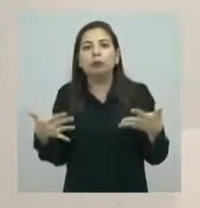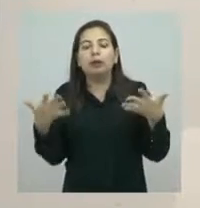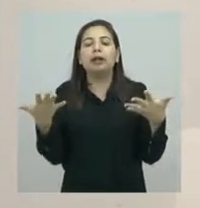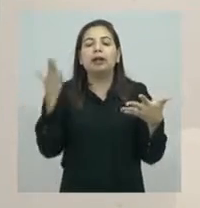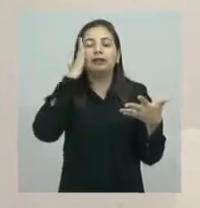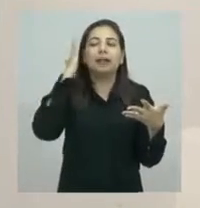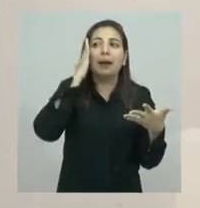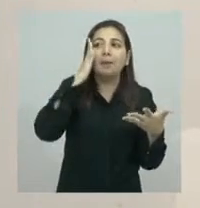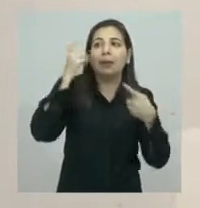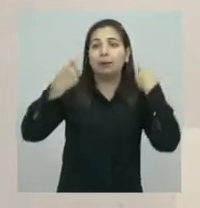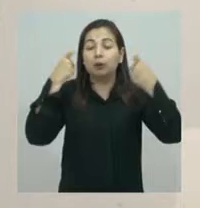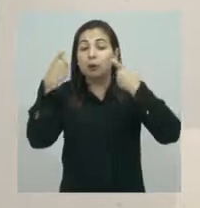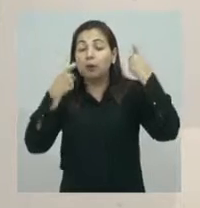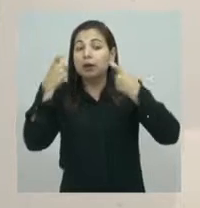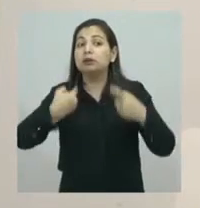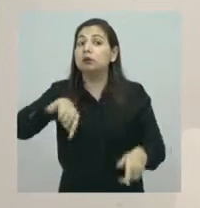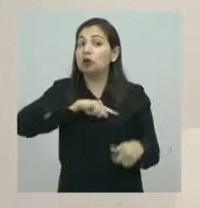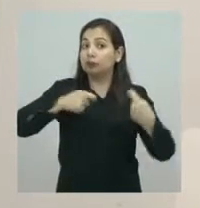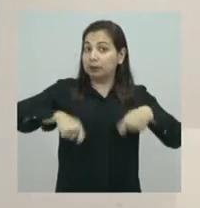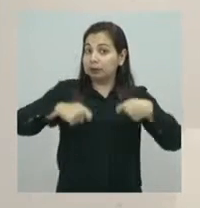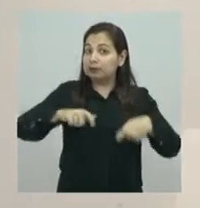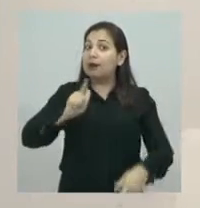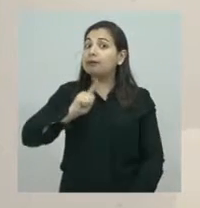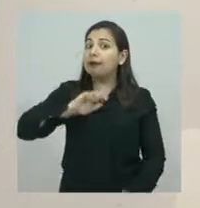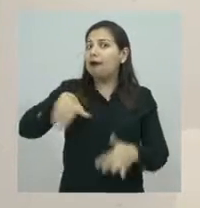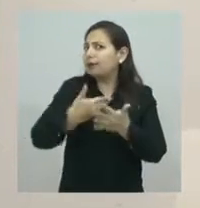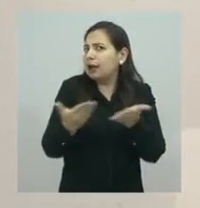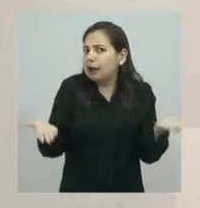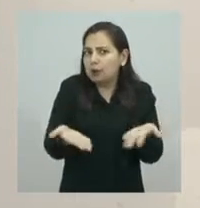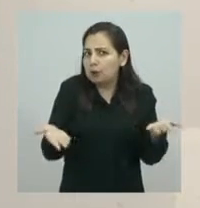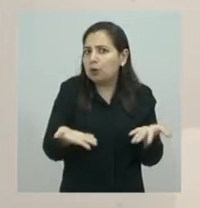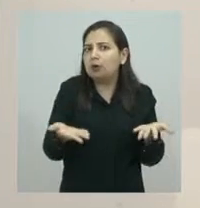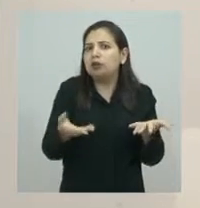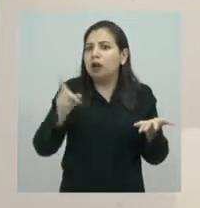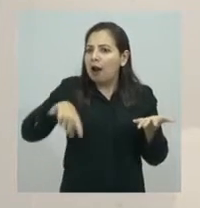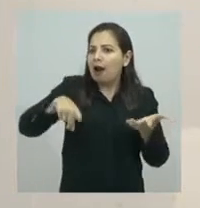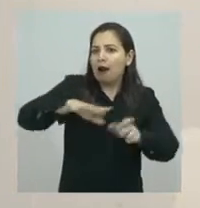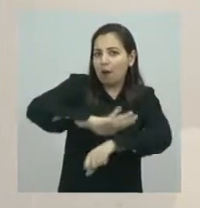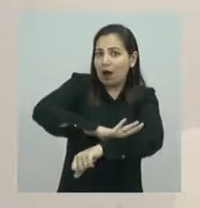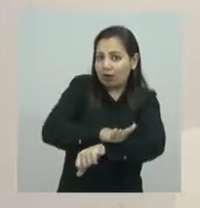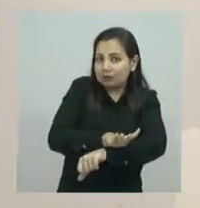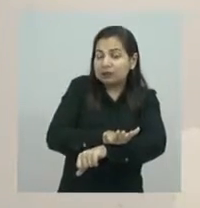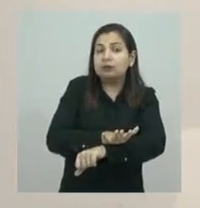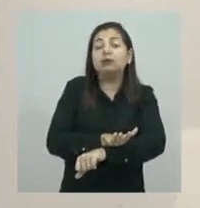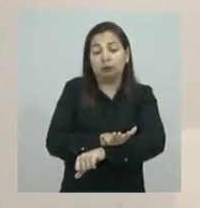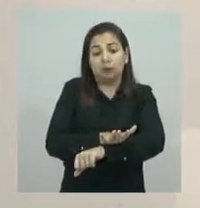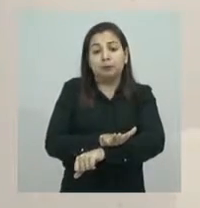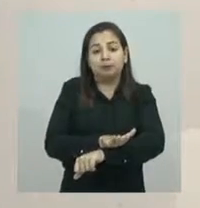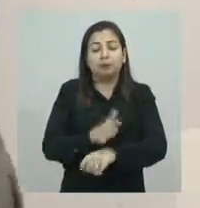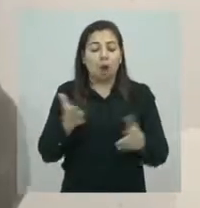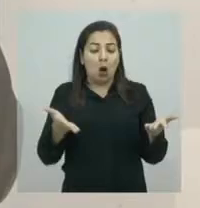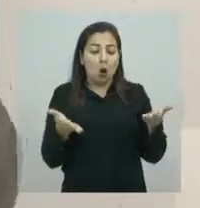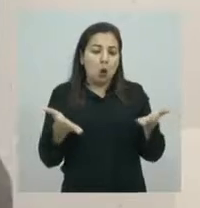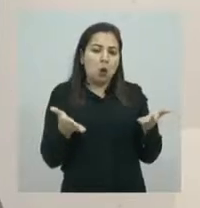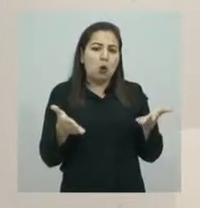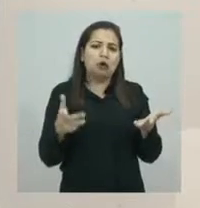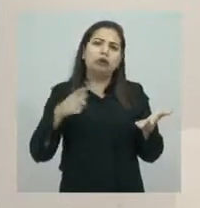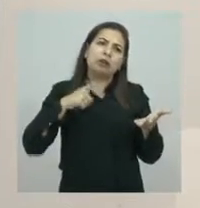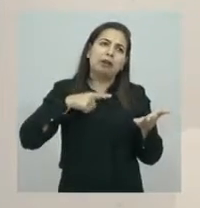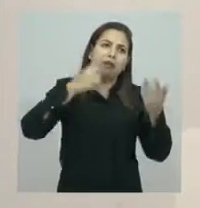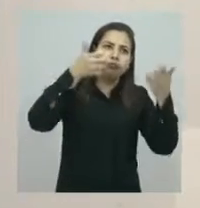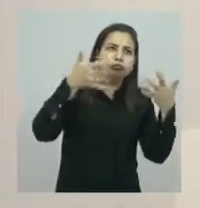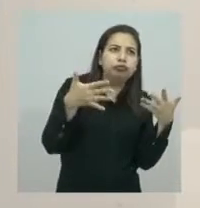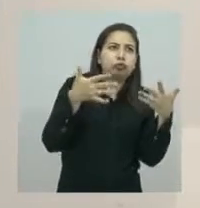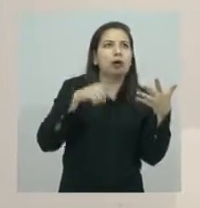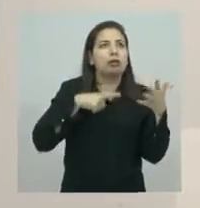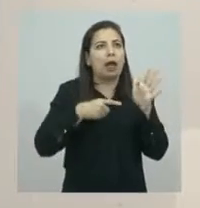dessa preocupação que a gente tem que ter do racismo, Paulo, é uma coisa que a gente está falando aqui de um tema importante sobre a aprovação de uma